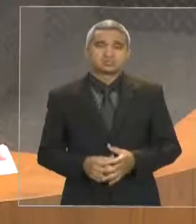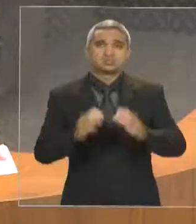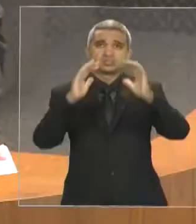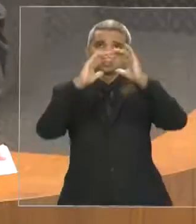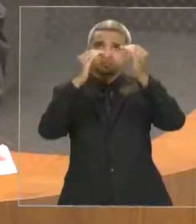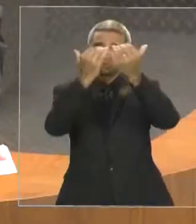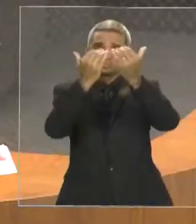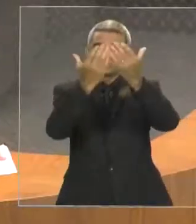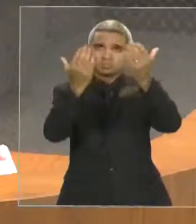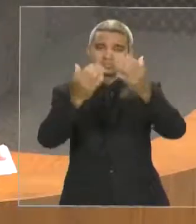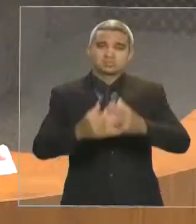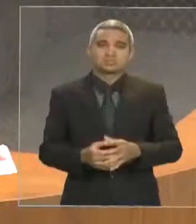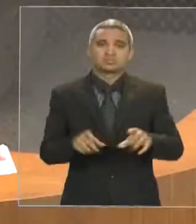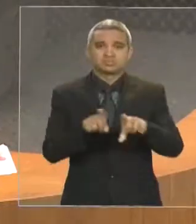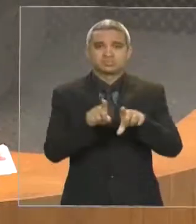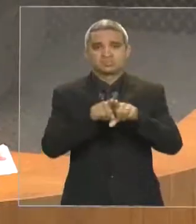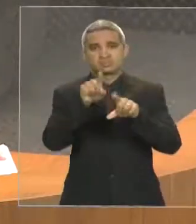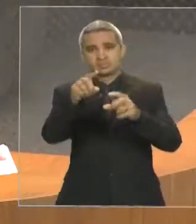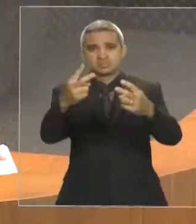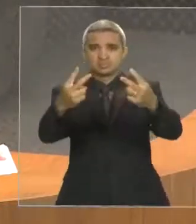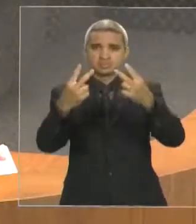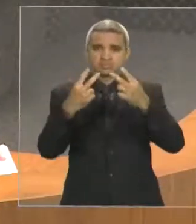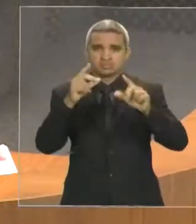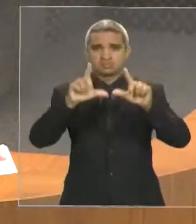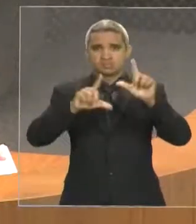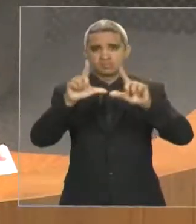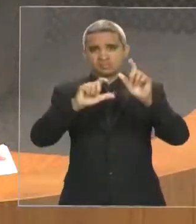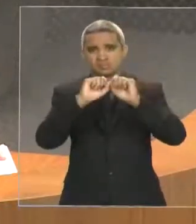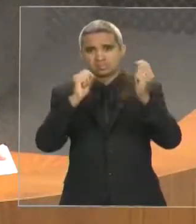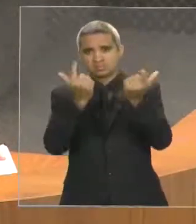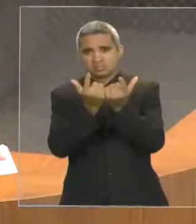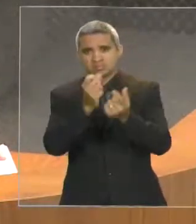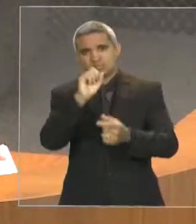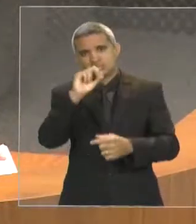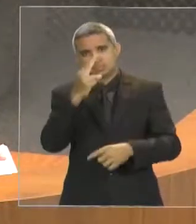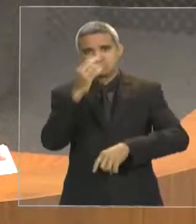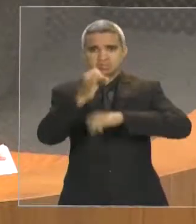galeria, aqueles que nos veem pela TV Assembleia e pela internet.